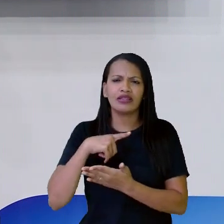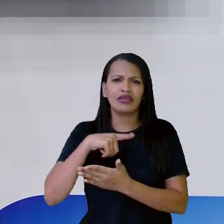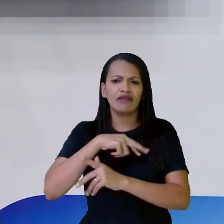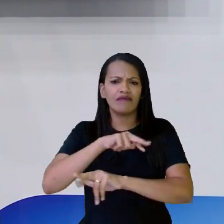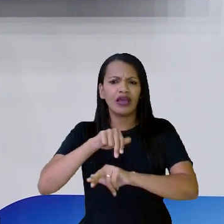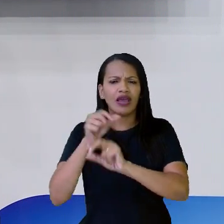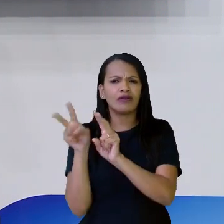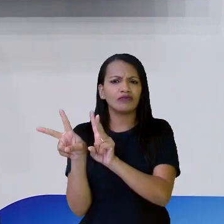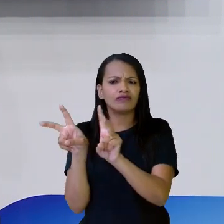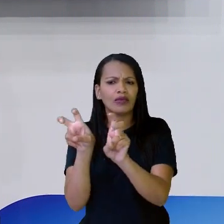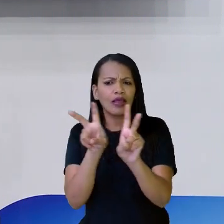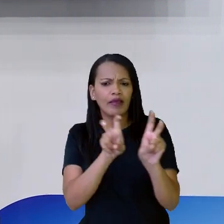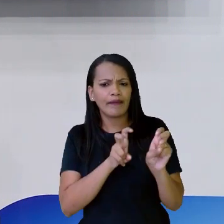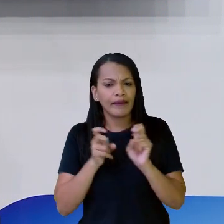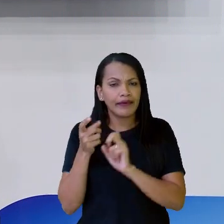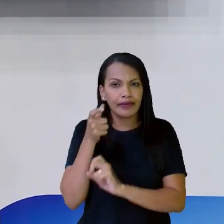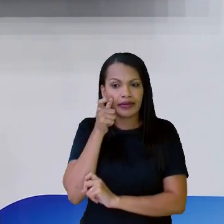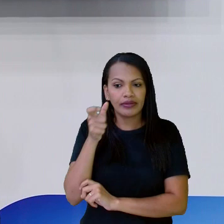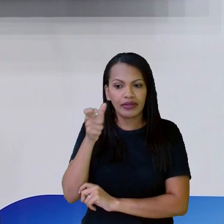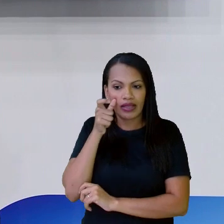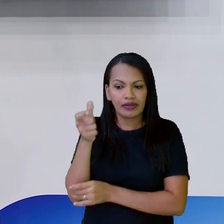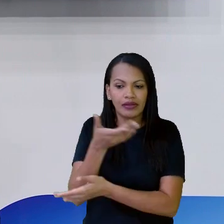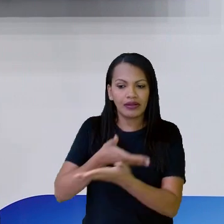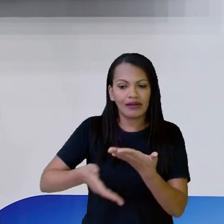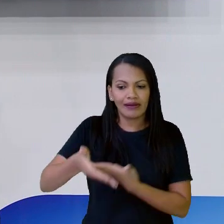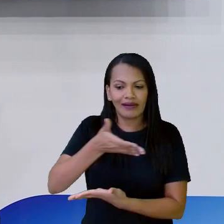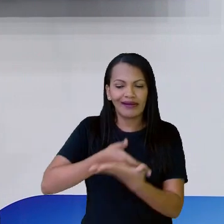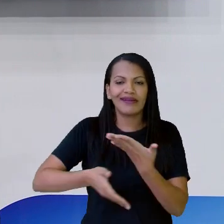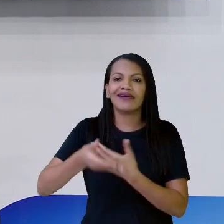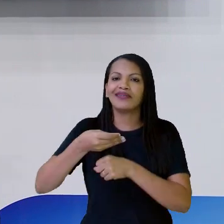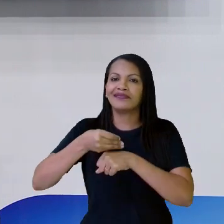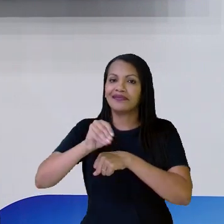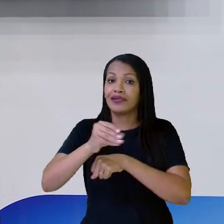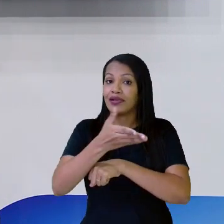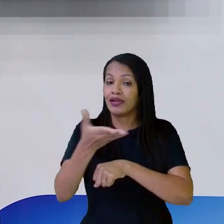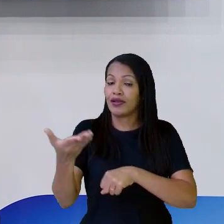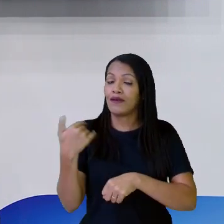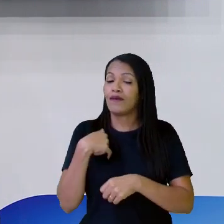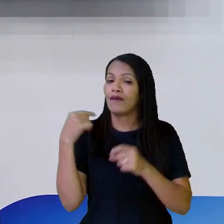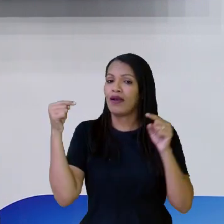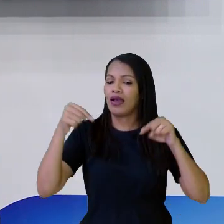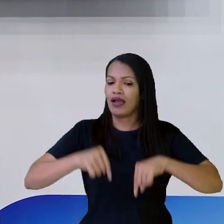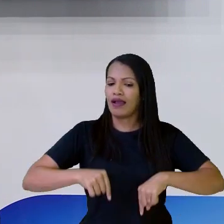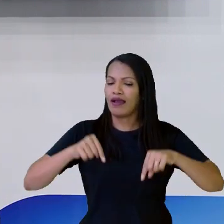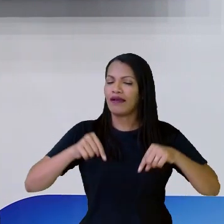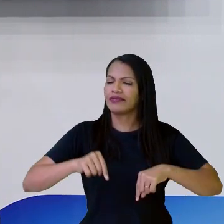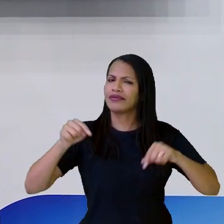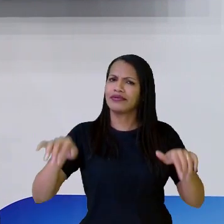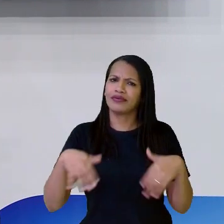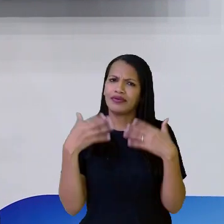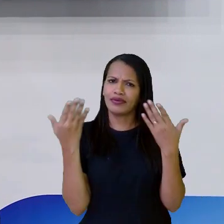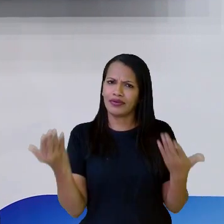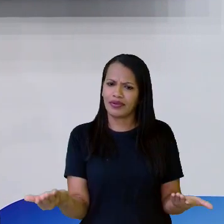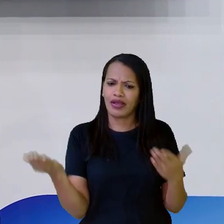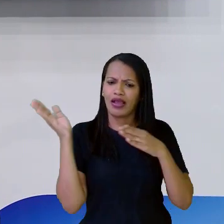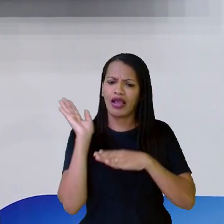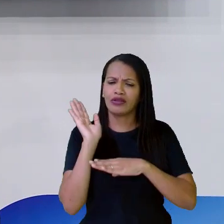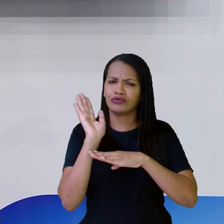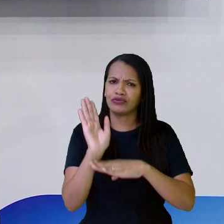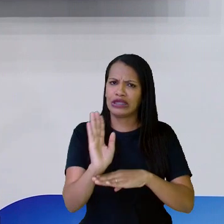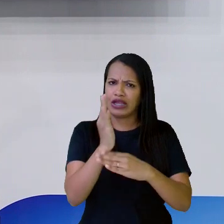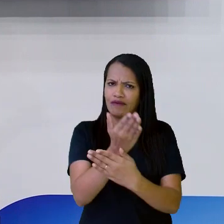assuntos interessantes para a gente compartilhar. E eu estou aqui, claro, para